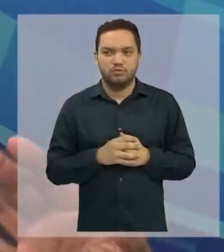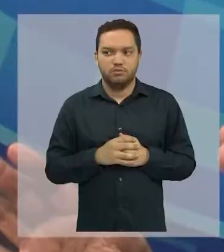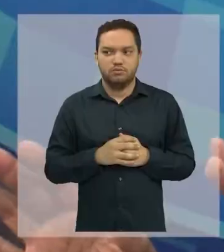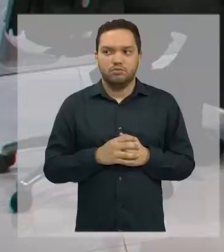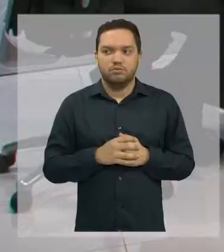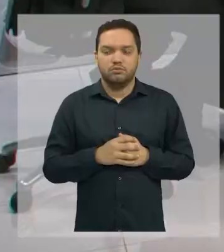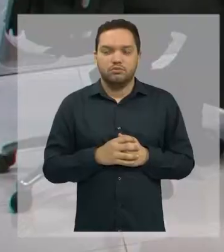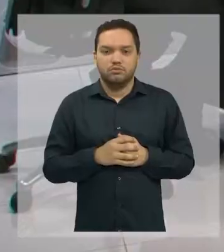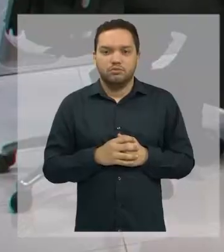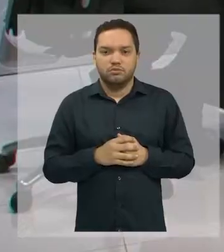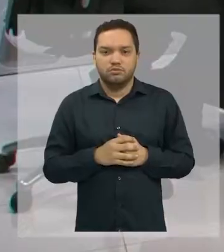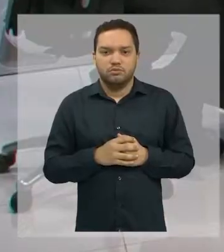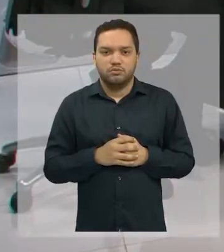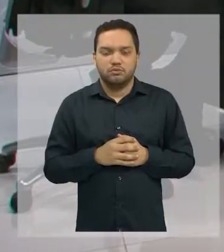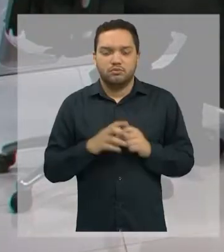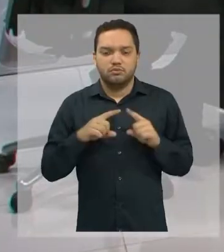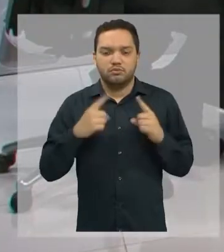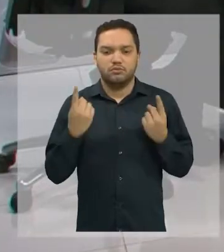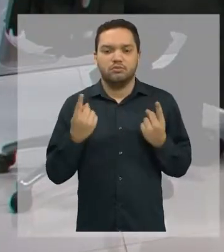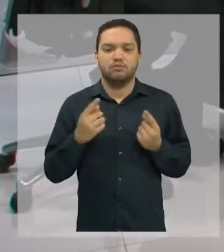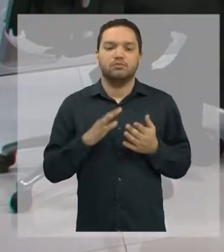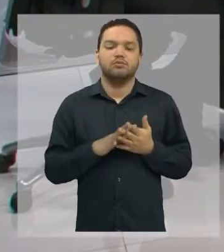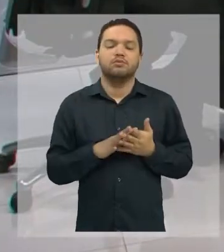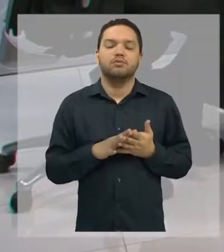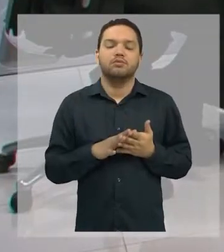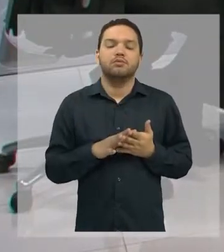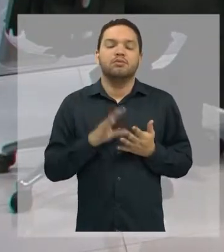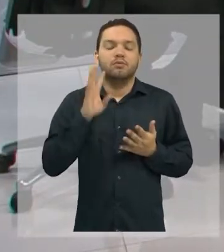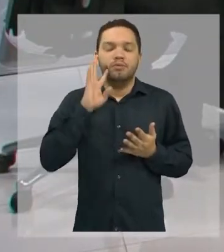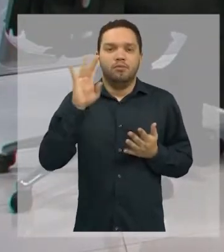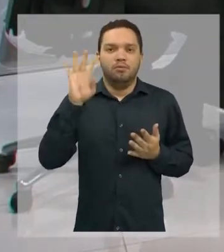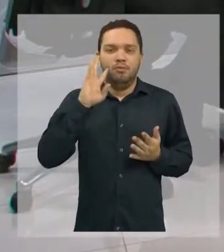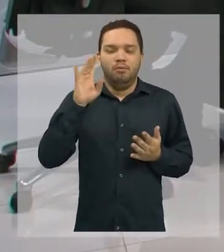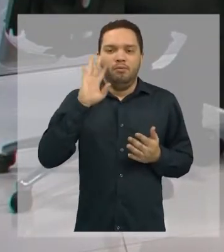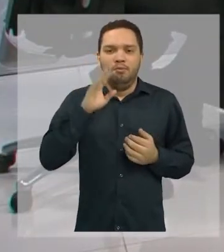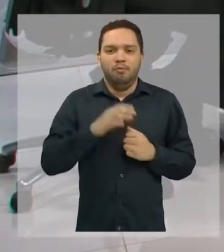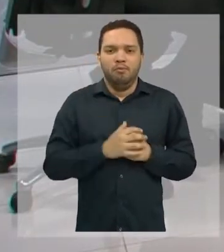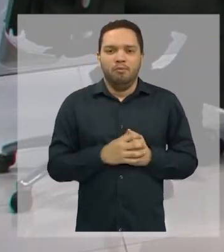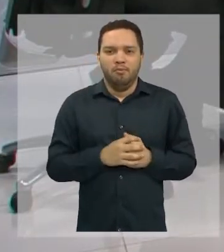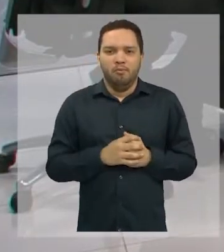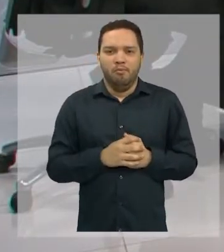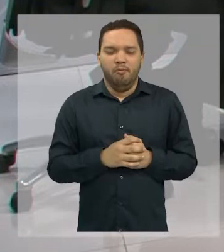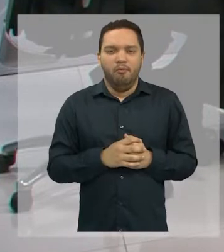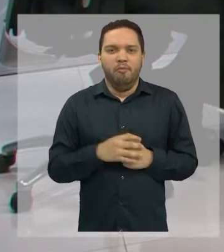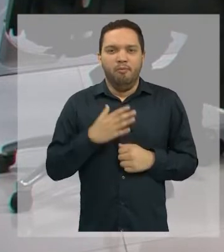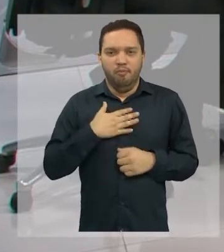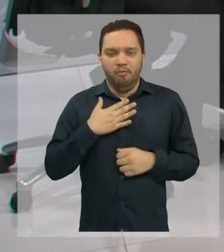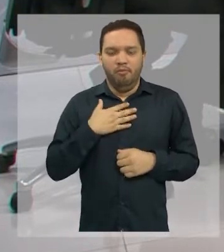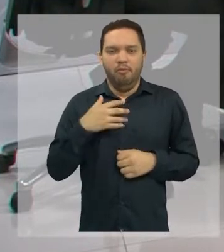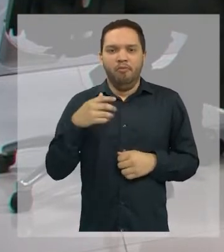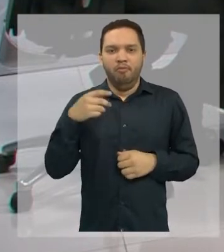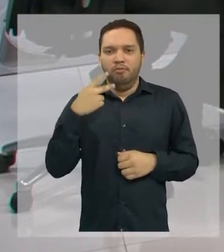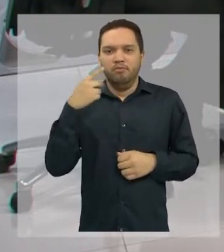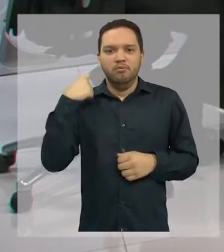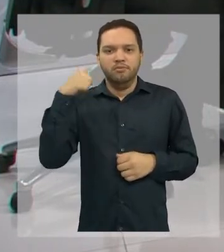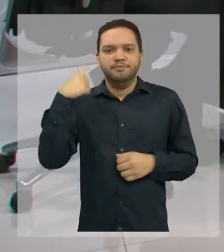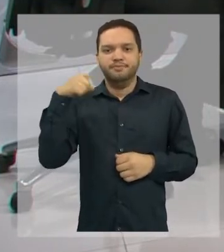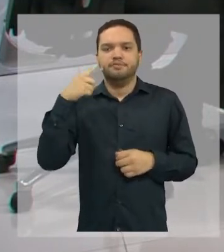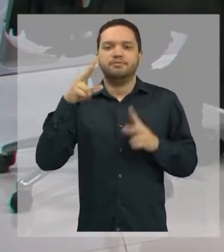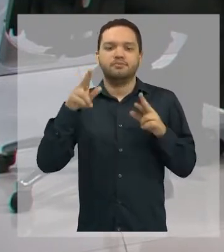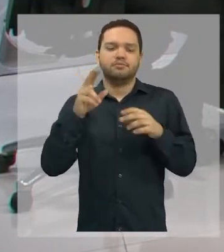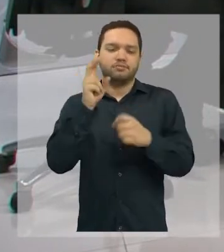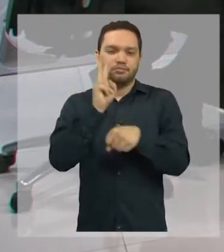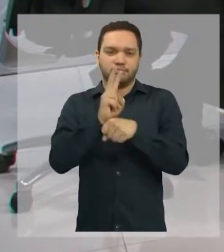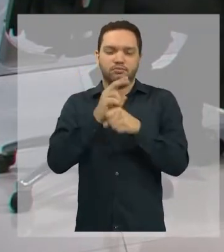isso eu digo que mas teoria geral do direito, hermenêutica, o operador de direito, eu sempre digo isso, o operador de direito ele é um piloto de